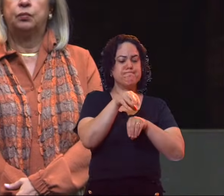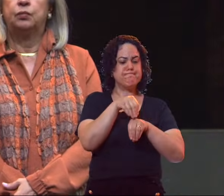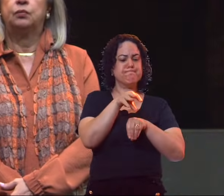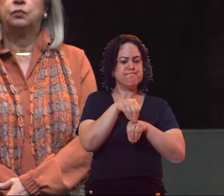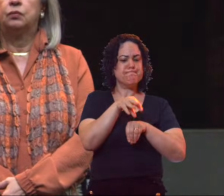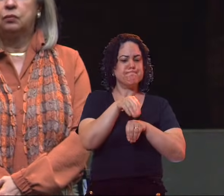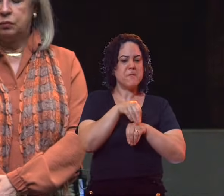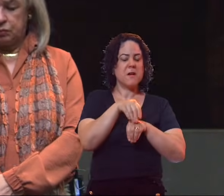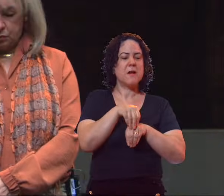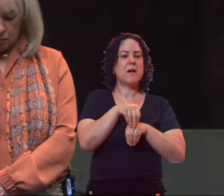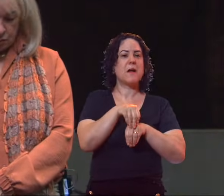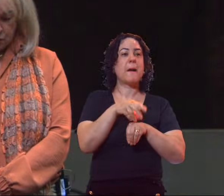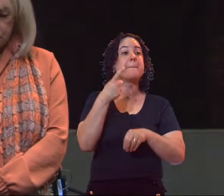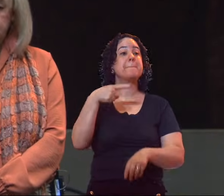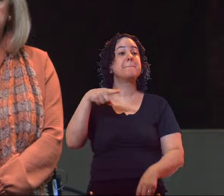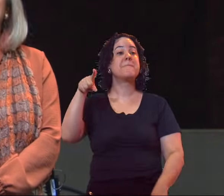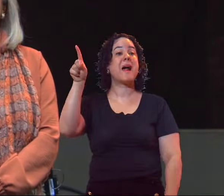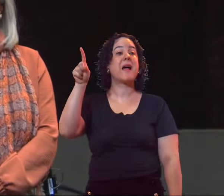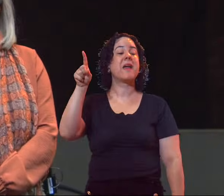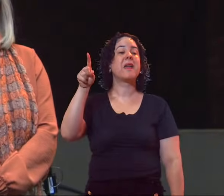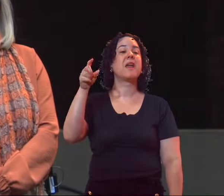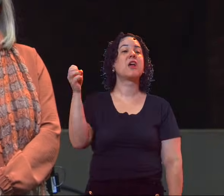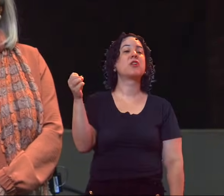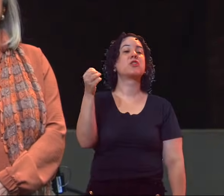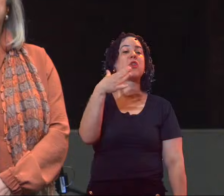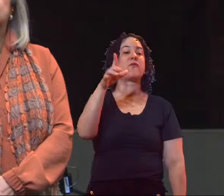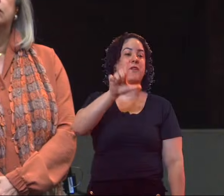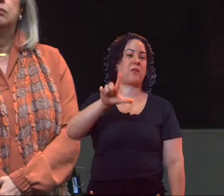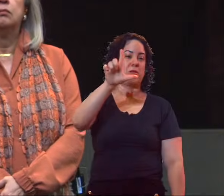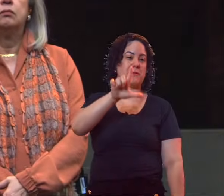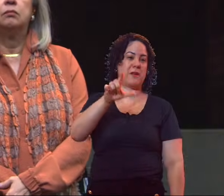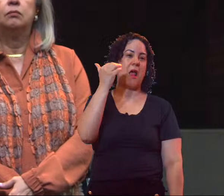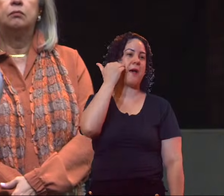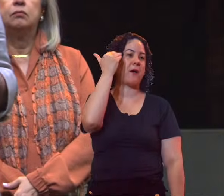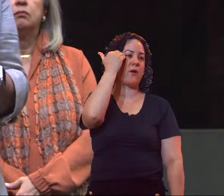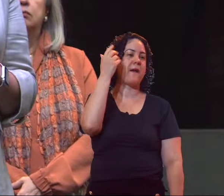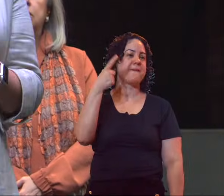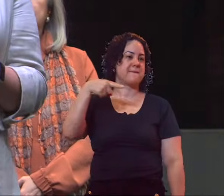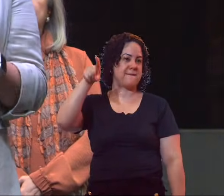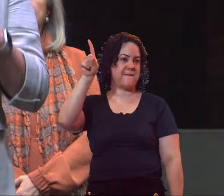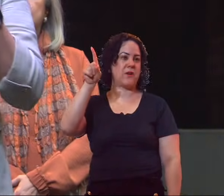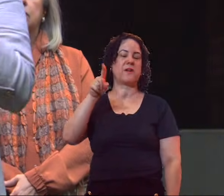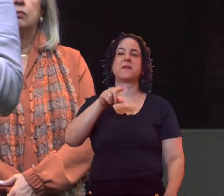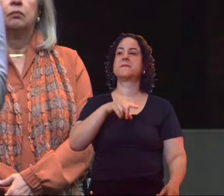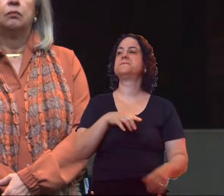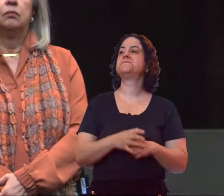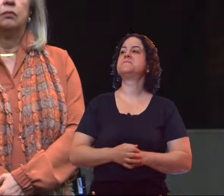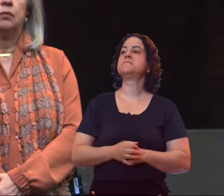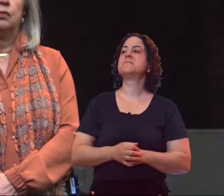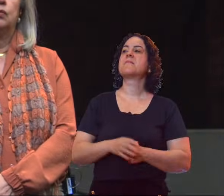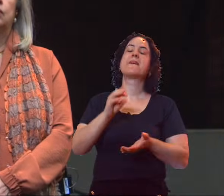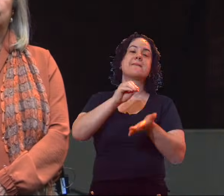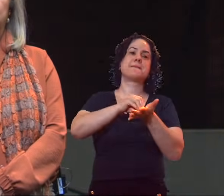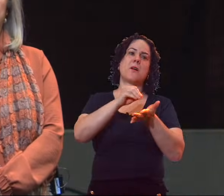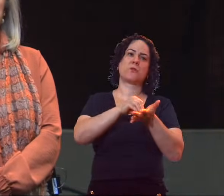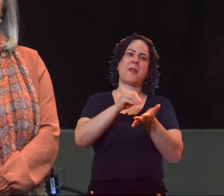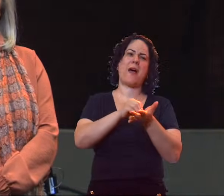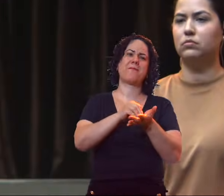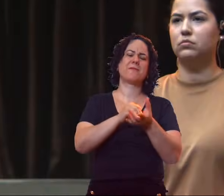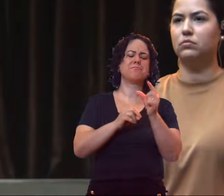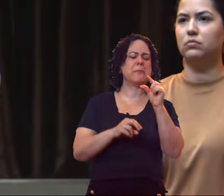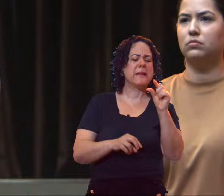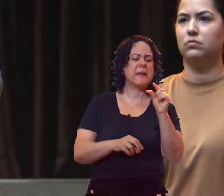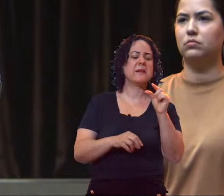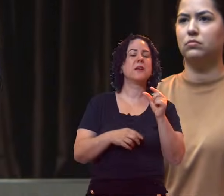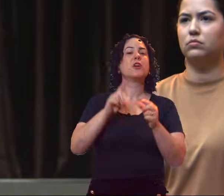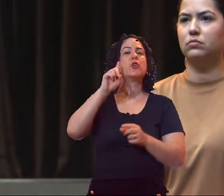dela, era uma viagem para Nova Londrina, onde os adolescentes foram passar umas semanas lá. E faltava um valor. E